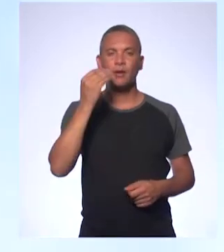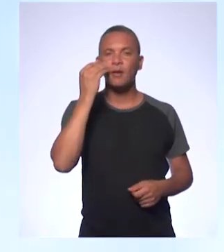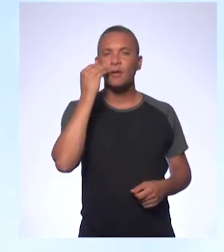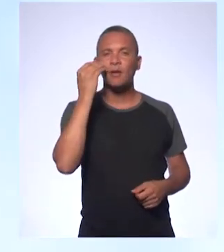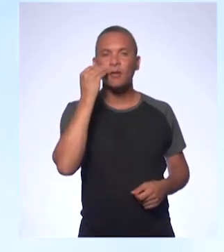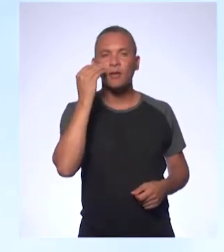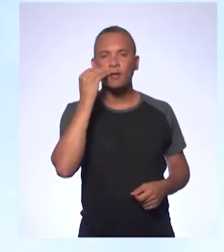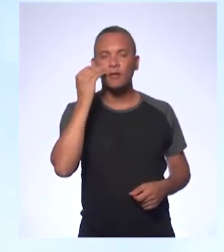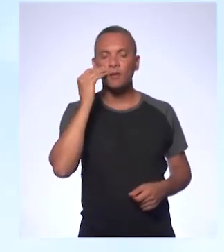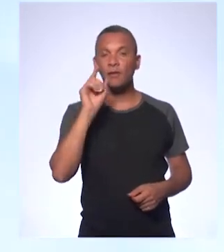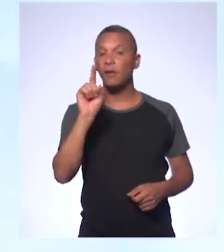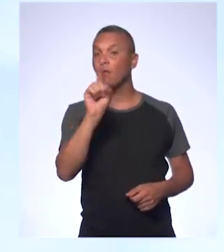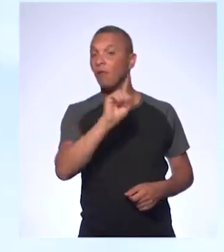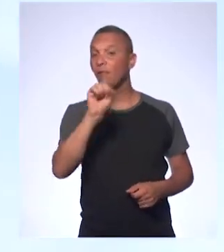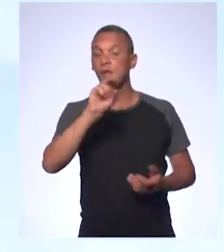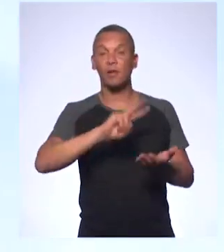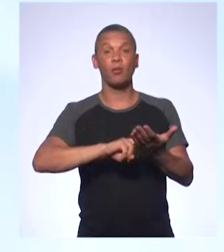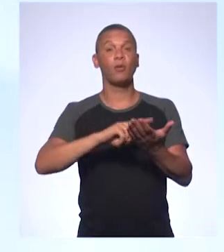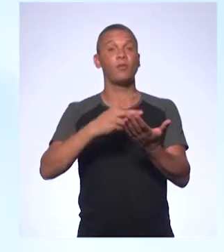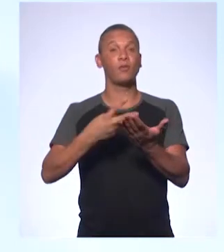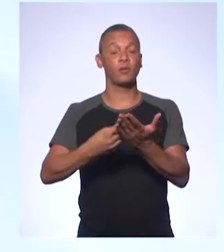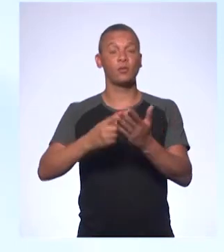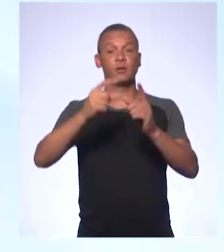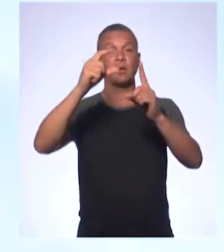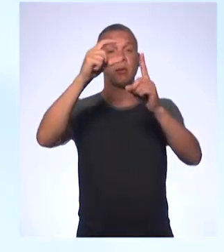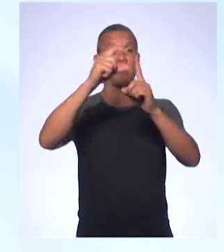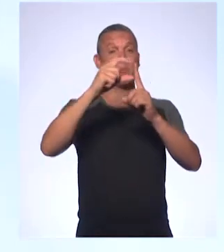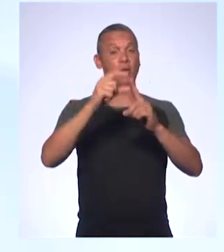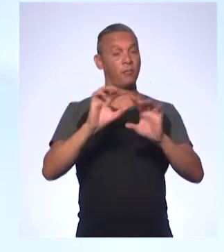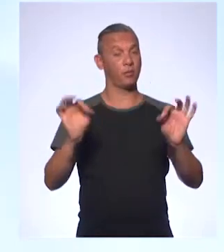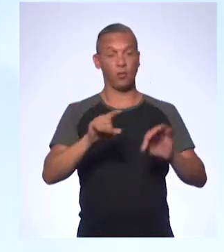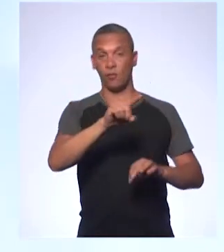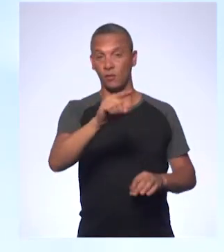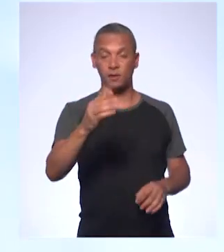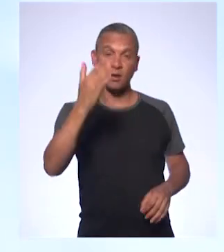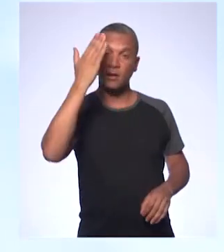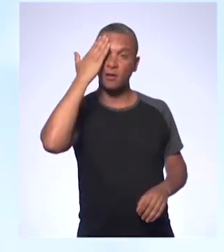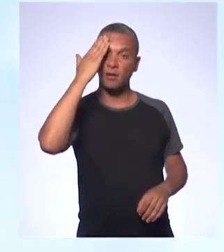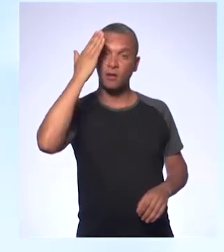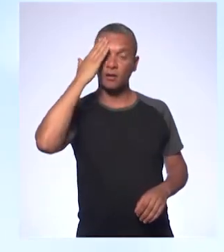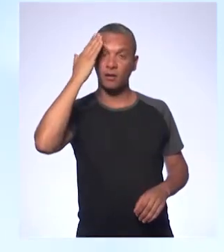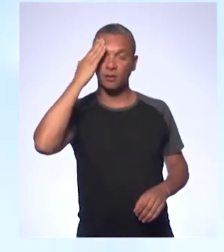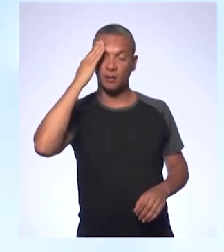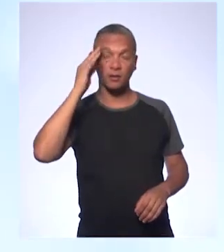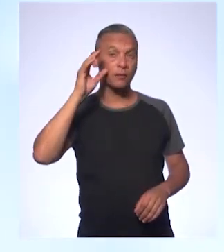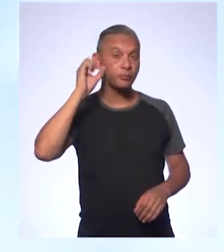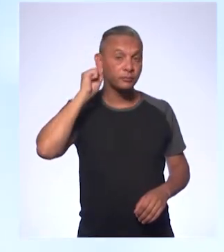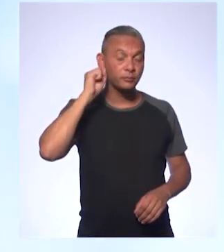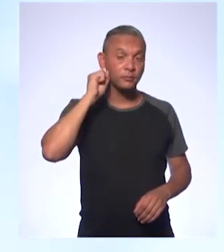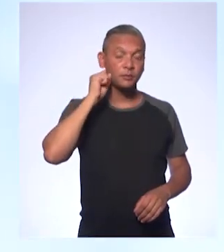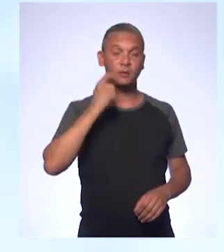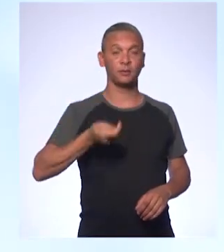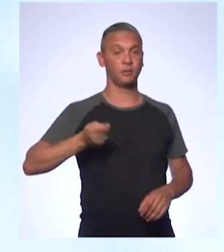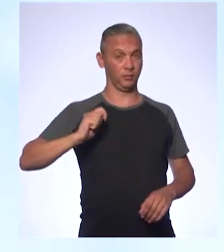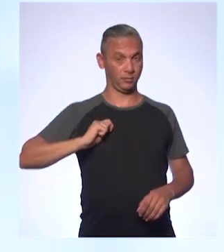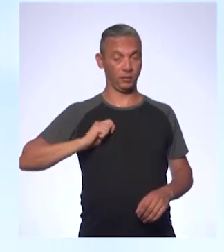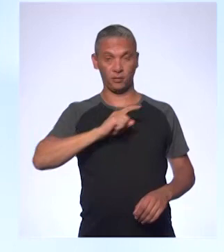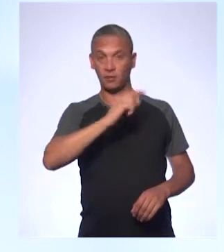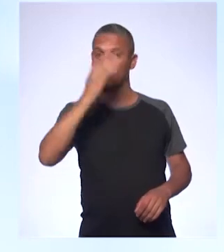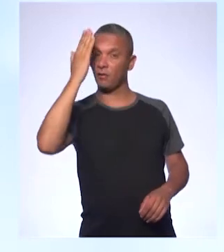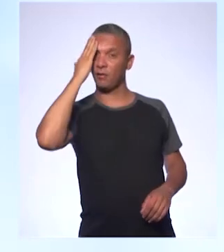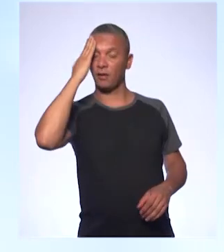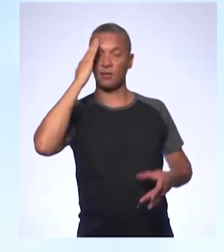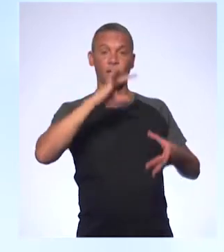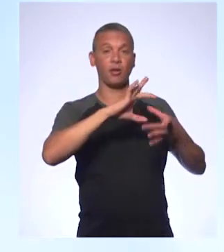para não traduzir tantas palavras para vocês, para que vocês possam entender pelo contexto. É importante que vocês entendam essas